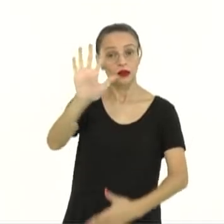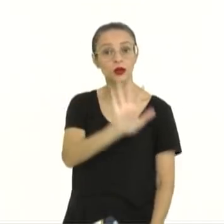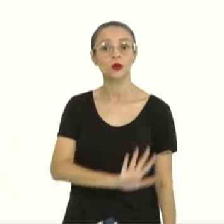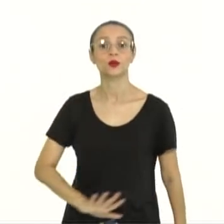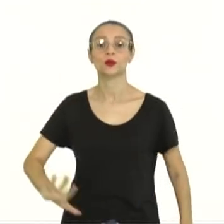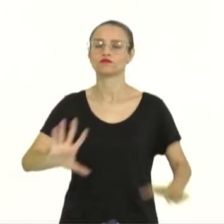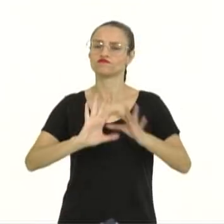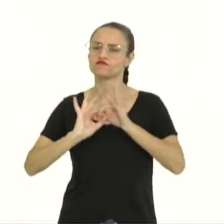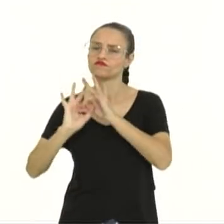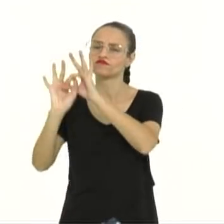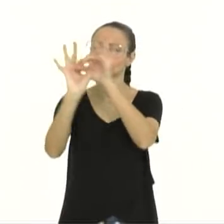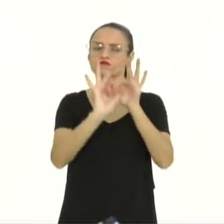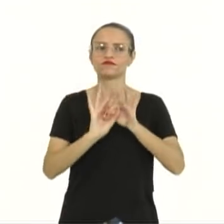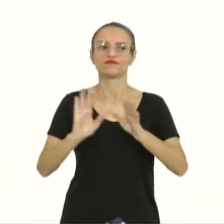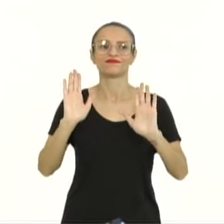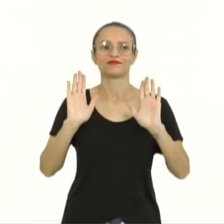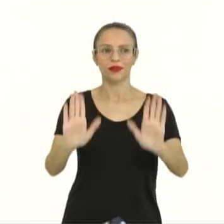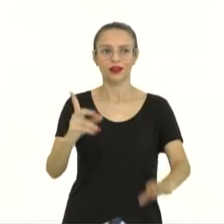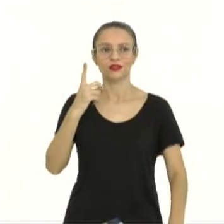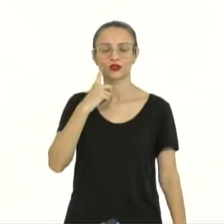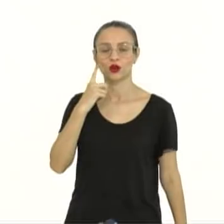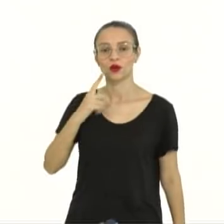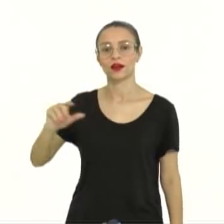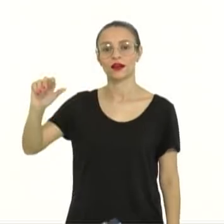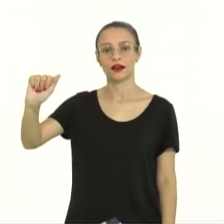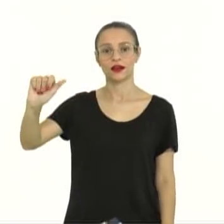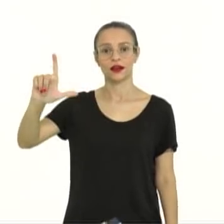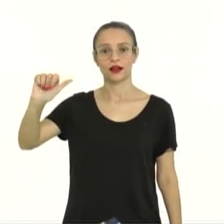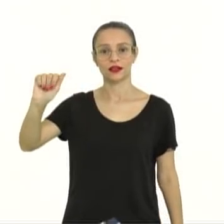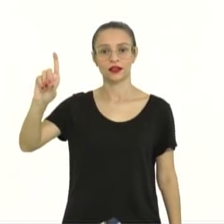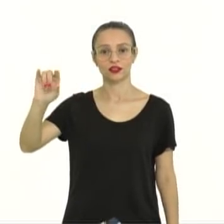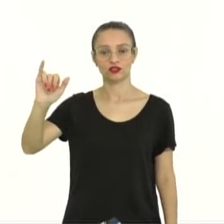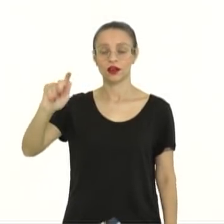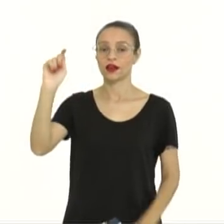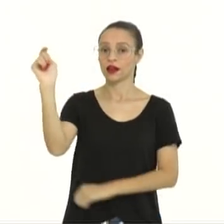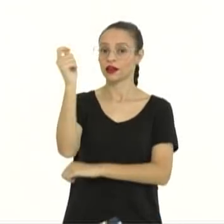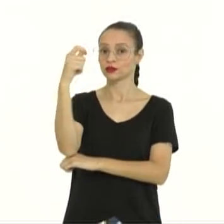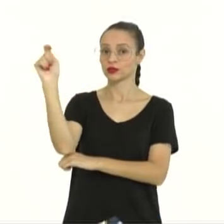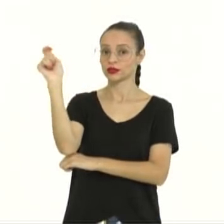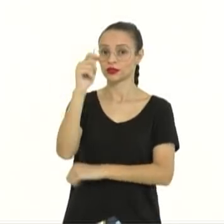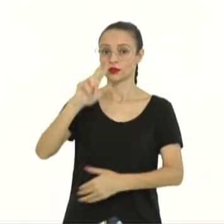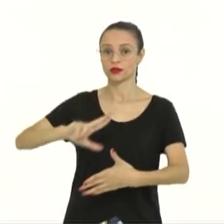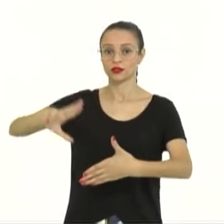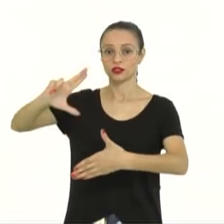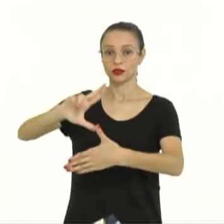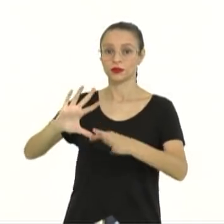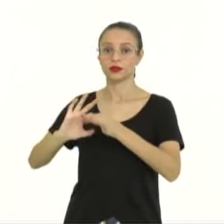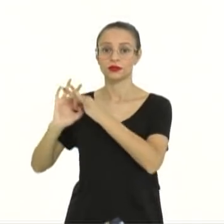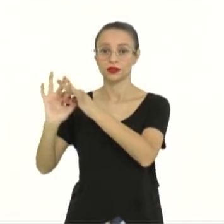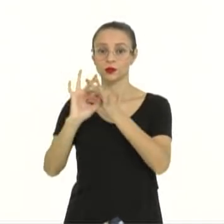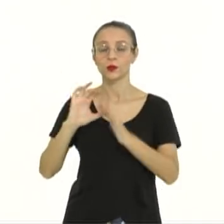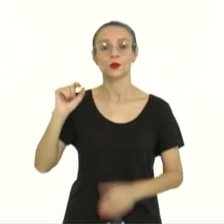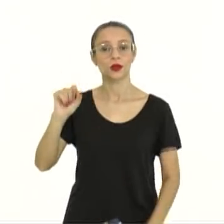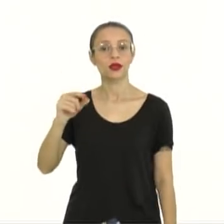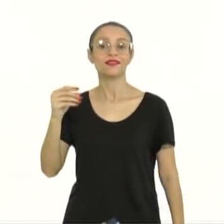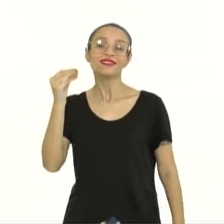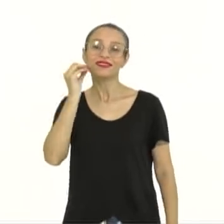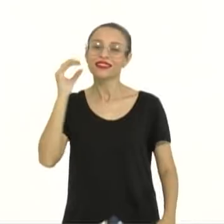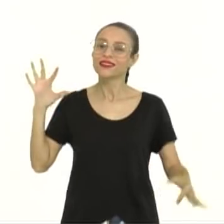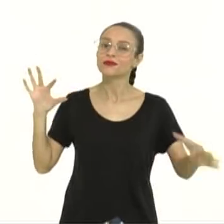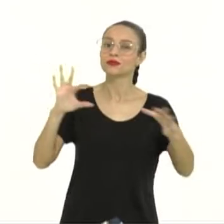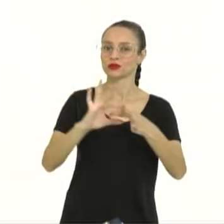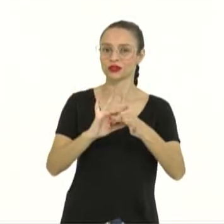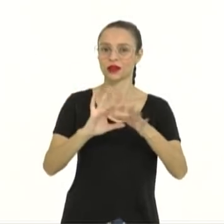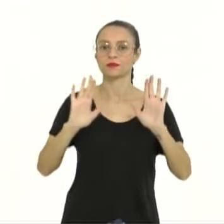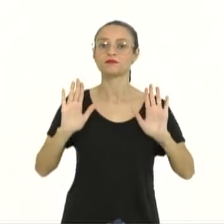unidade, né, dos países, mas nós temos o ALADI, que é a Associação Latino-Americana de Integração, que visa buscar essa integração entre os